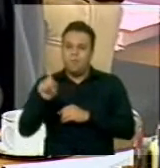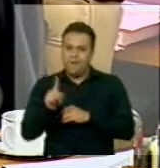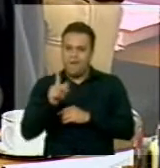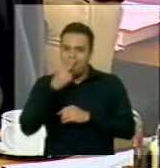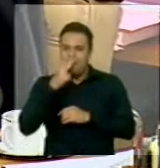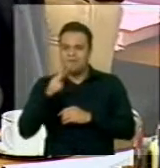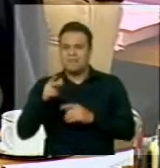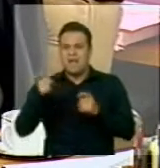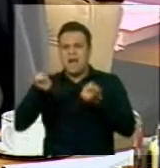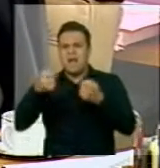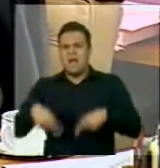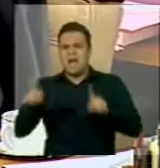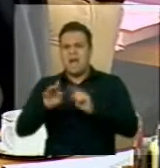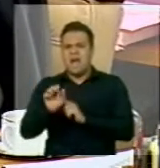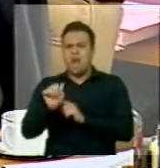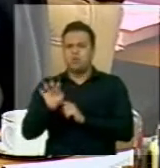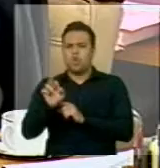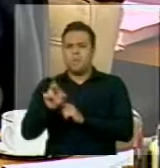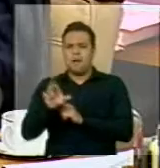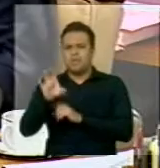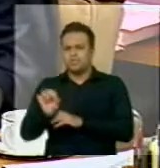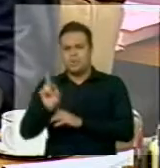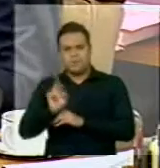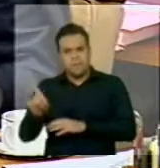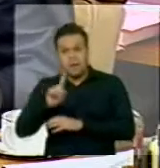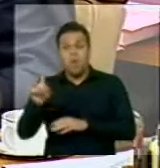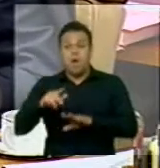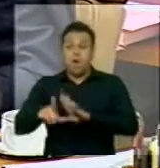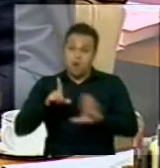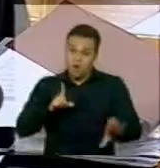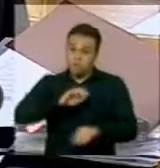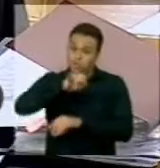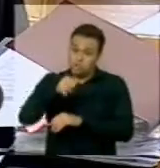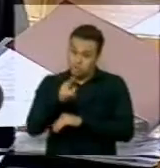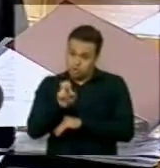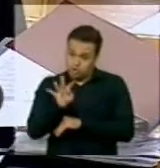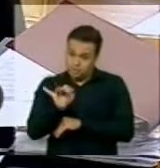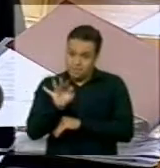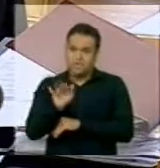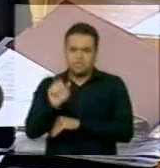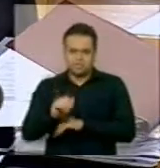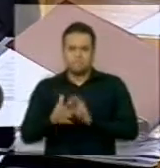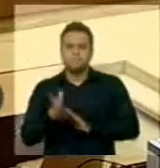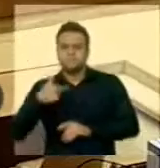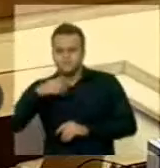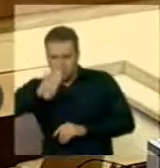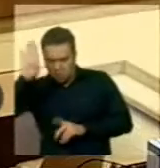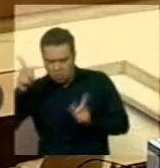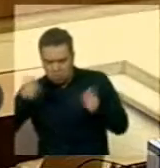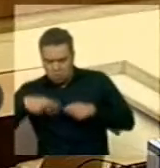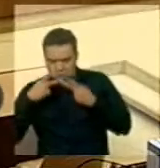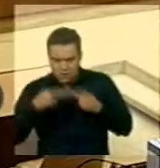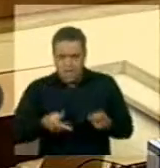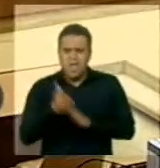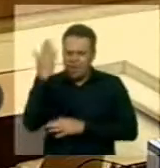uma presunção iuris tanto que inverte o ônus da prova, como Vossa Excelência propõe. Ou seja, ministro, Vossa Excelência me permite, eu